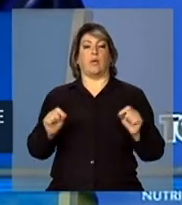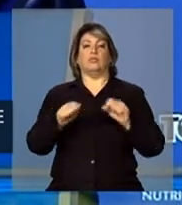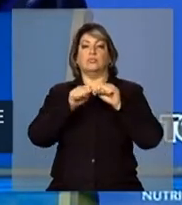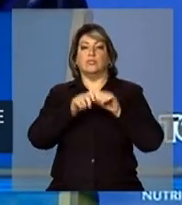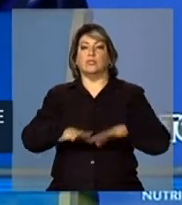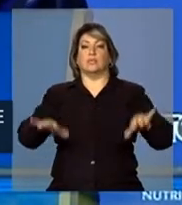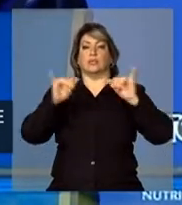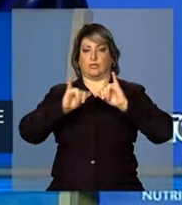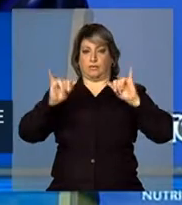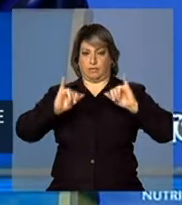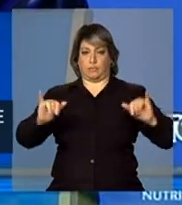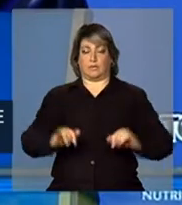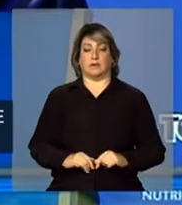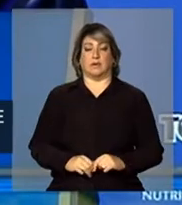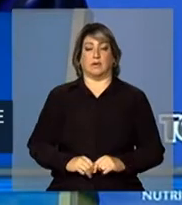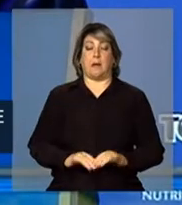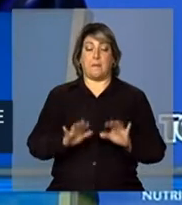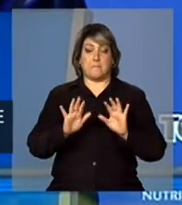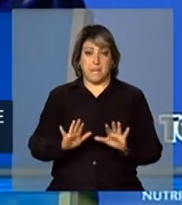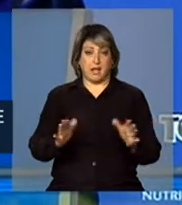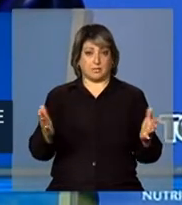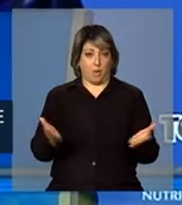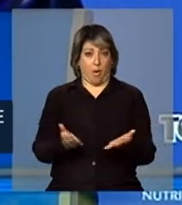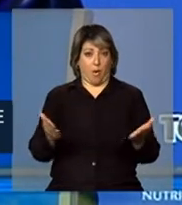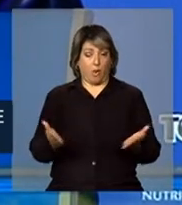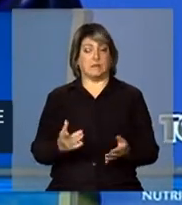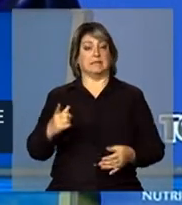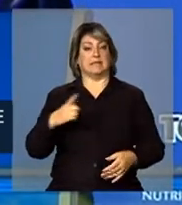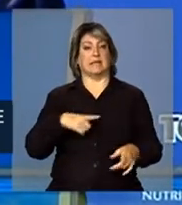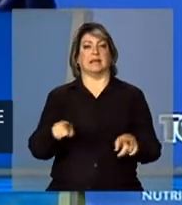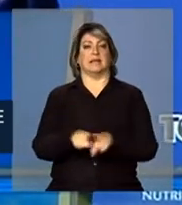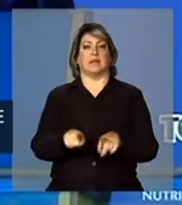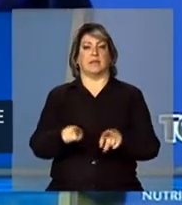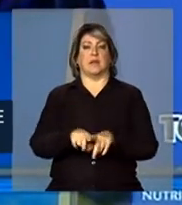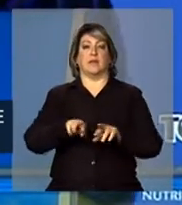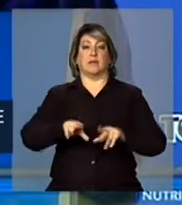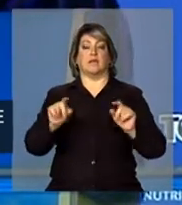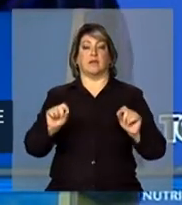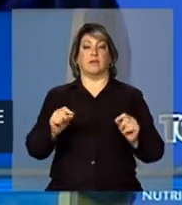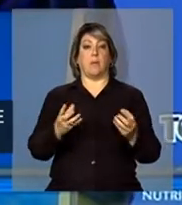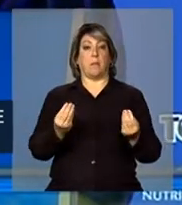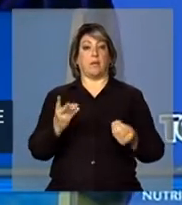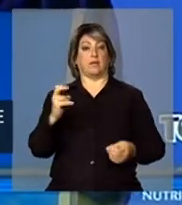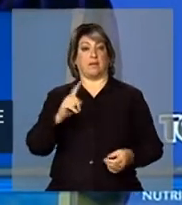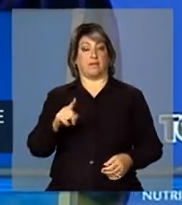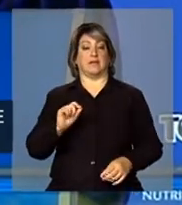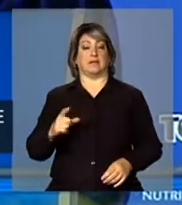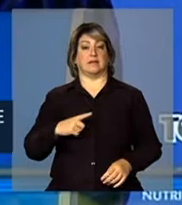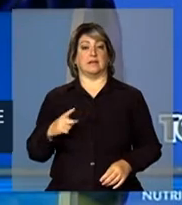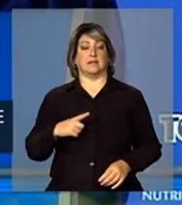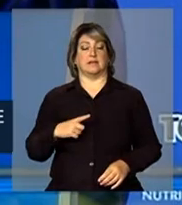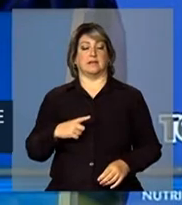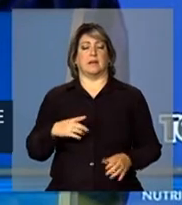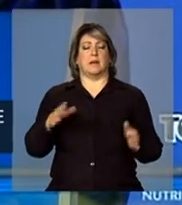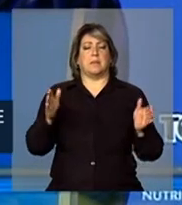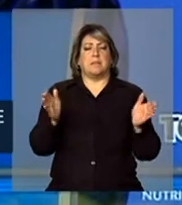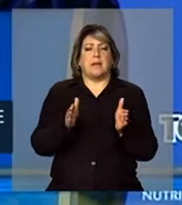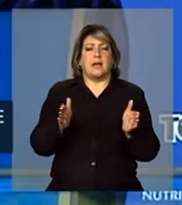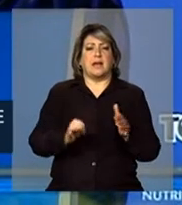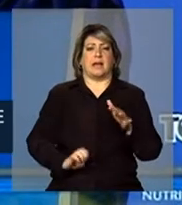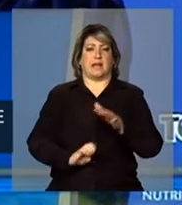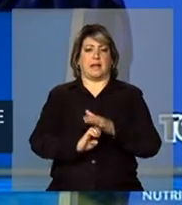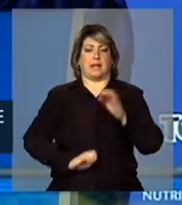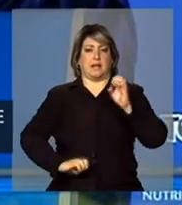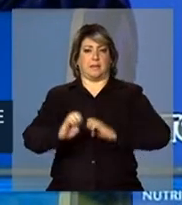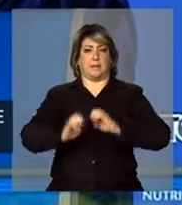divulgam. Mas acontece que hoje também há uma inversão. Muitas vezes, pequenas empresas